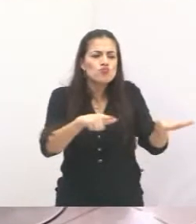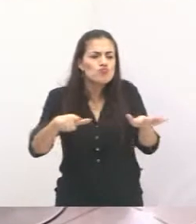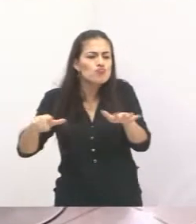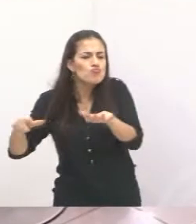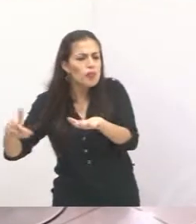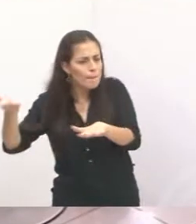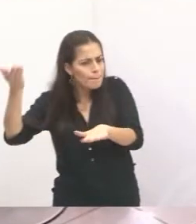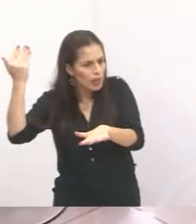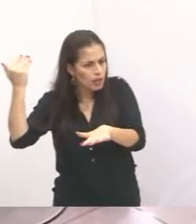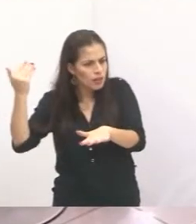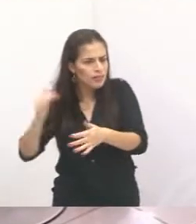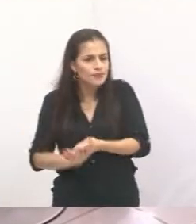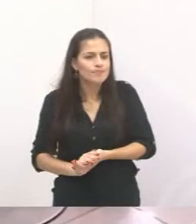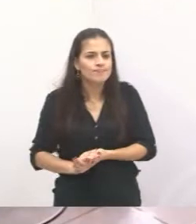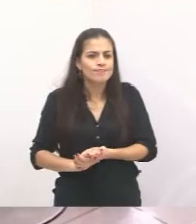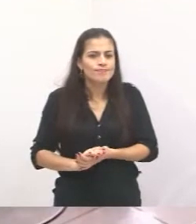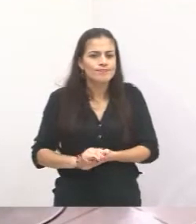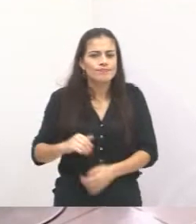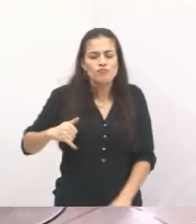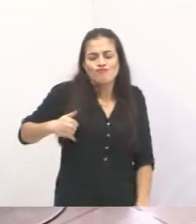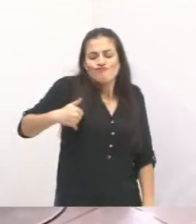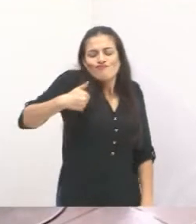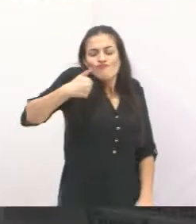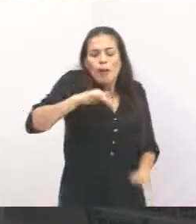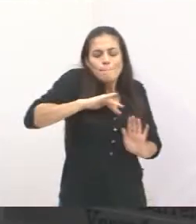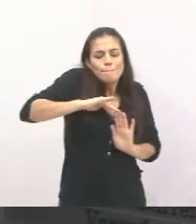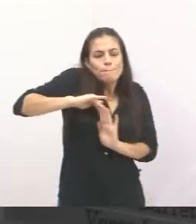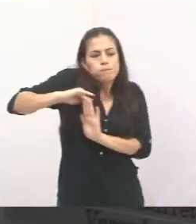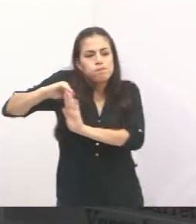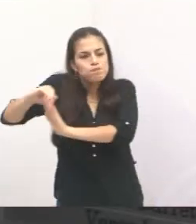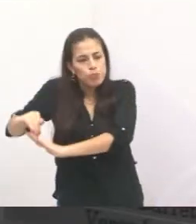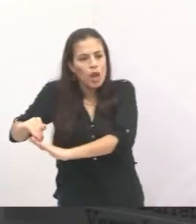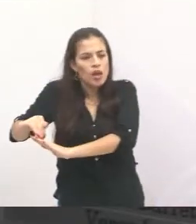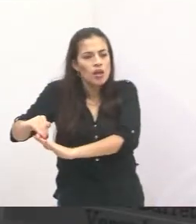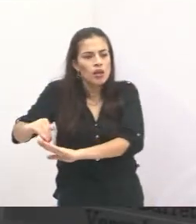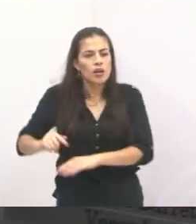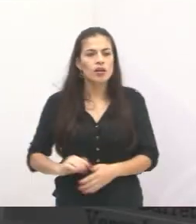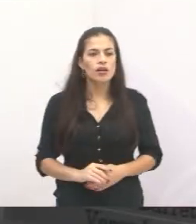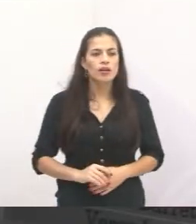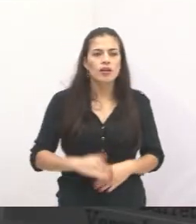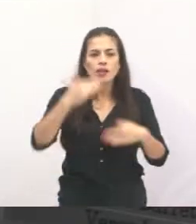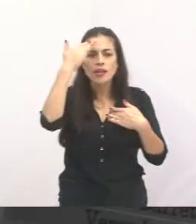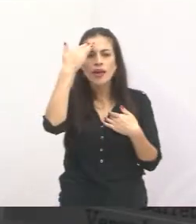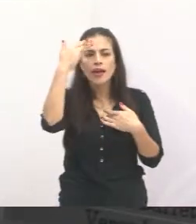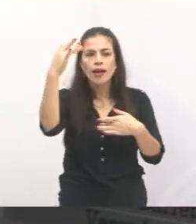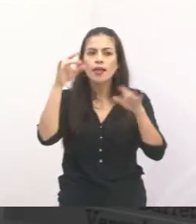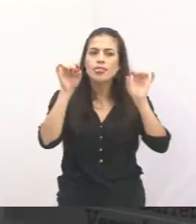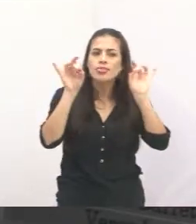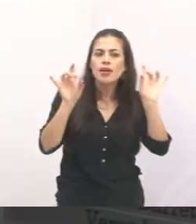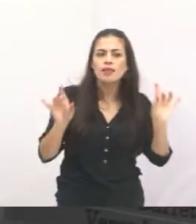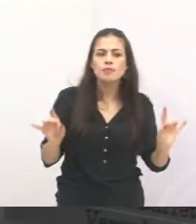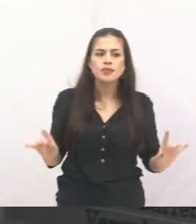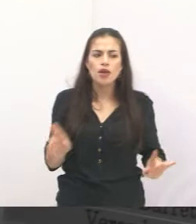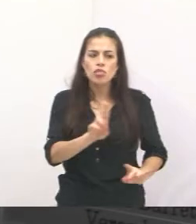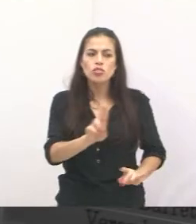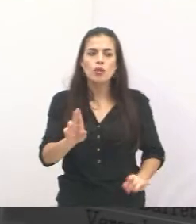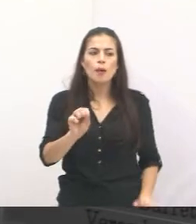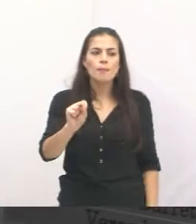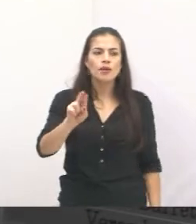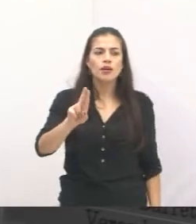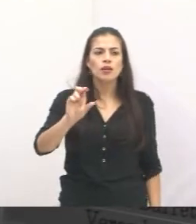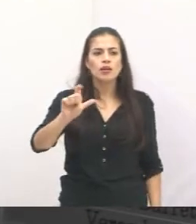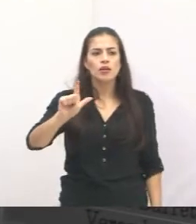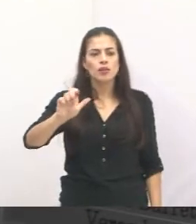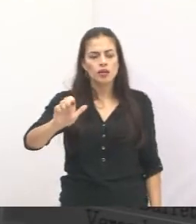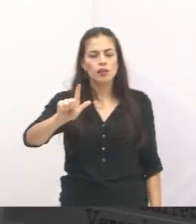nós deixamos as vaidades de lado. E quero fazer um agradecimento especial ao sindicato, em nome da Sueli,